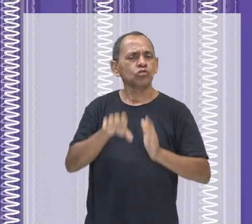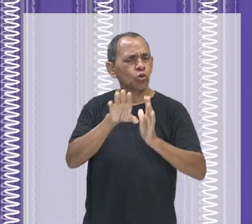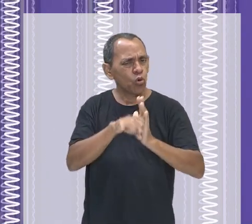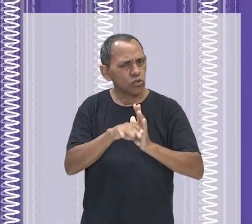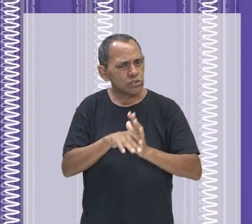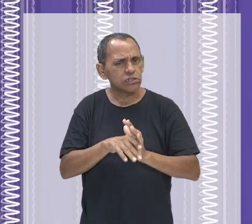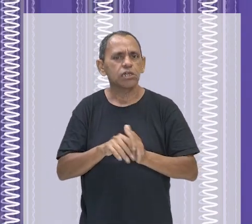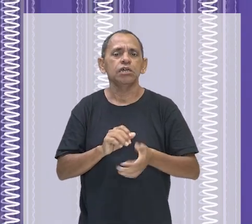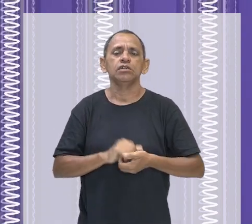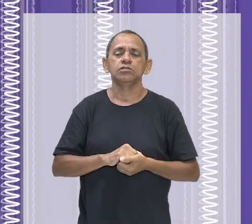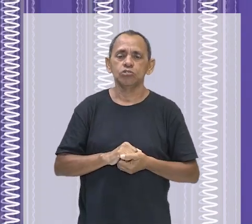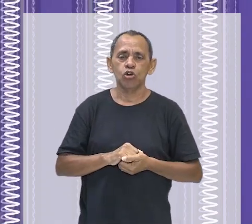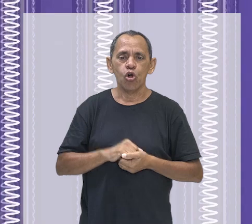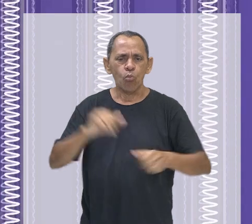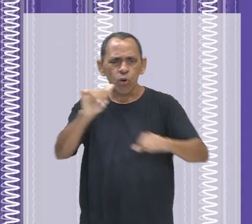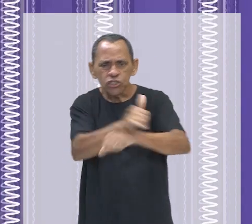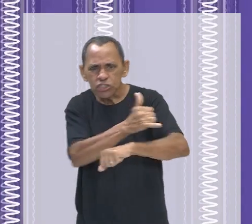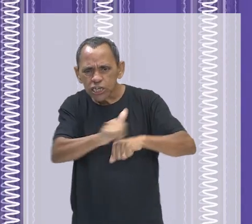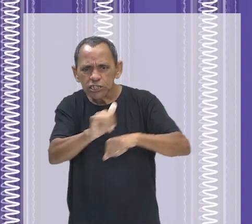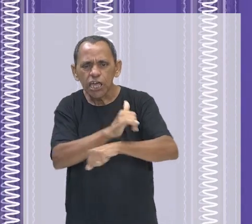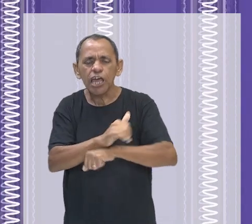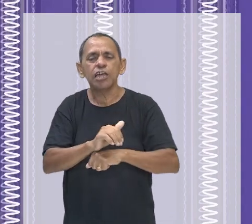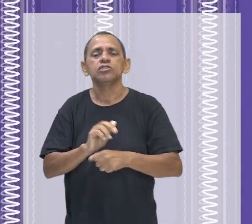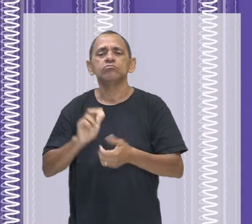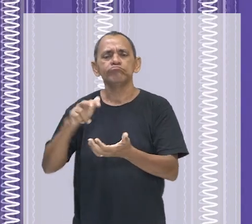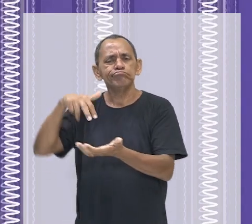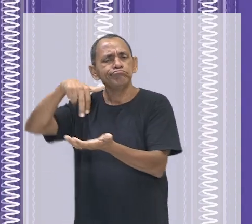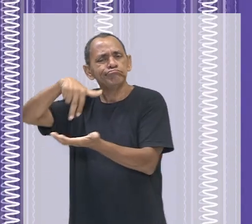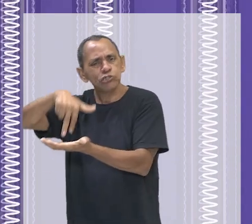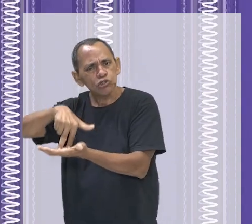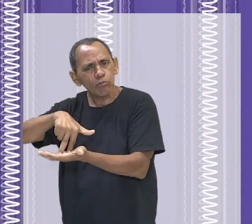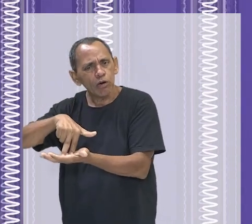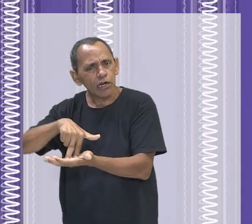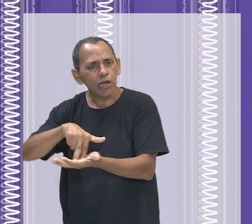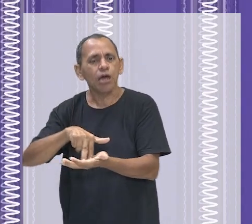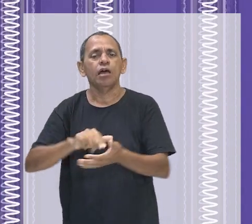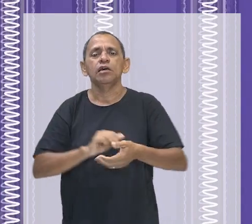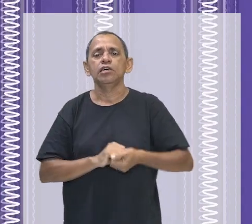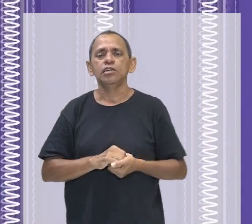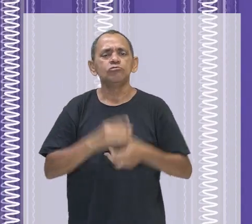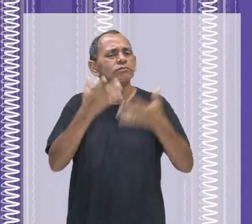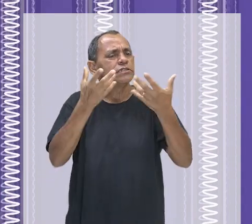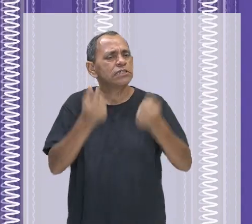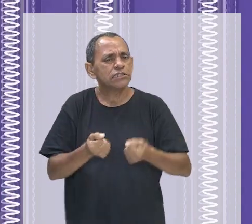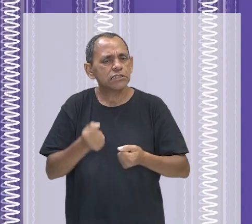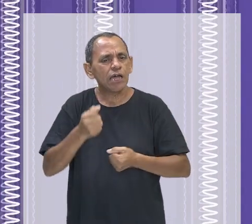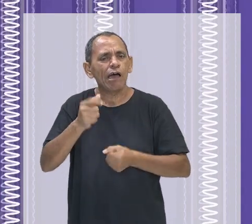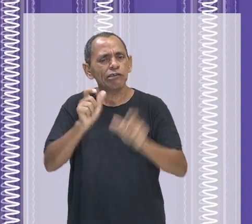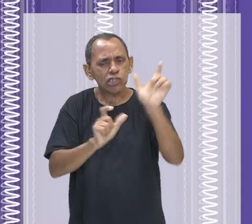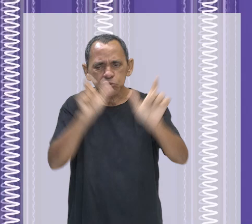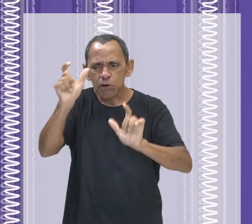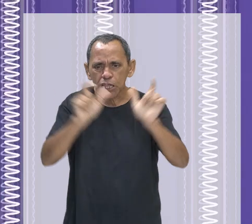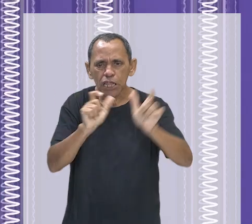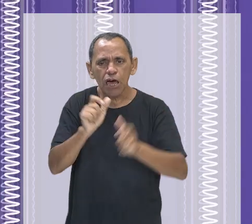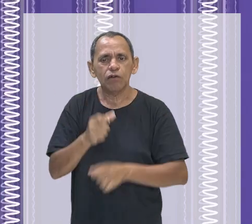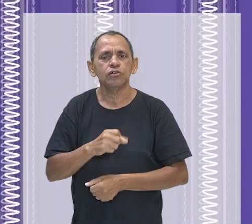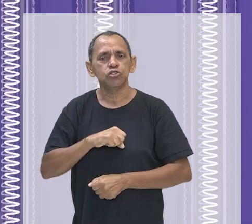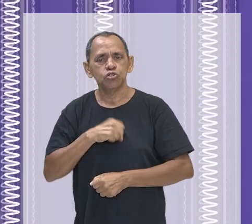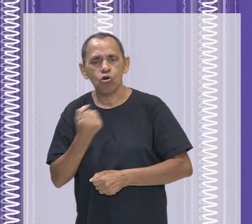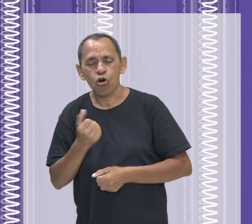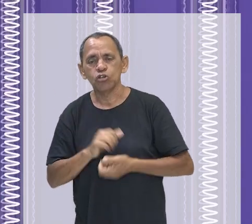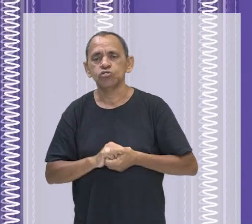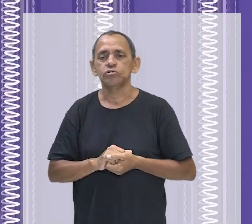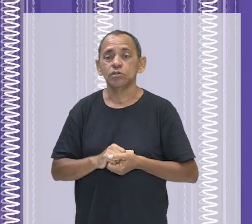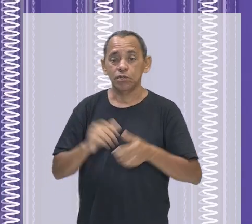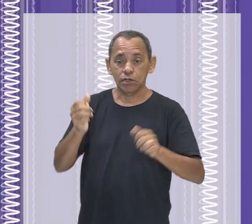podem lançar-se contra nós. Então, queridos alunos, nós estamos chegando ao final da